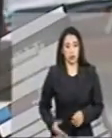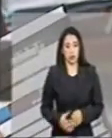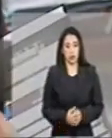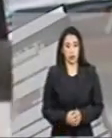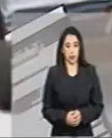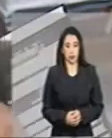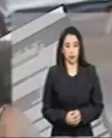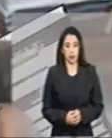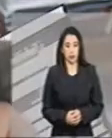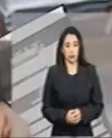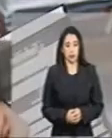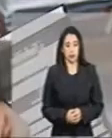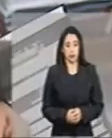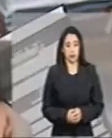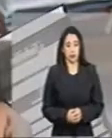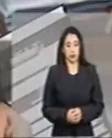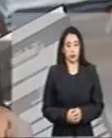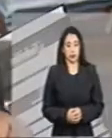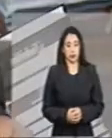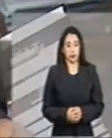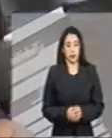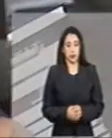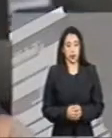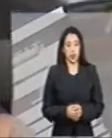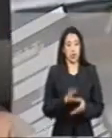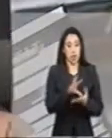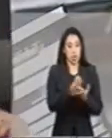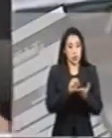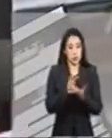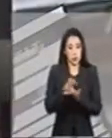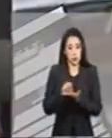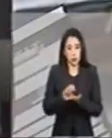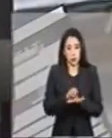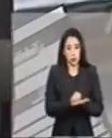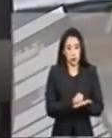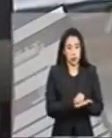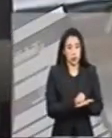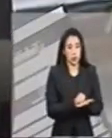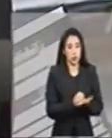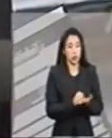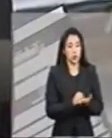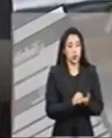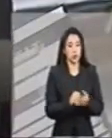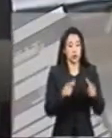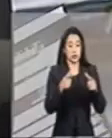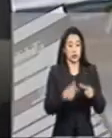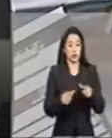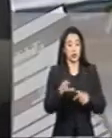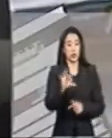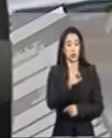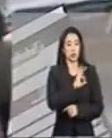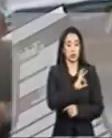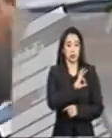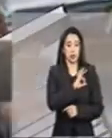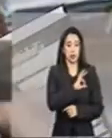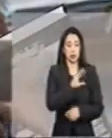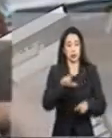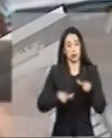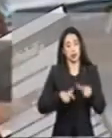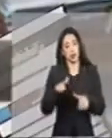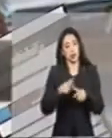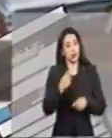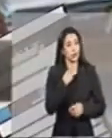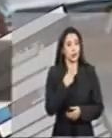a busca e a apreensão lá no local em que esses agentes atuam. Não